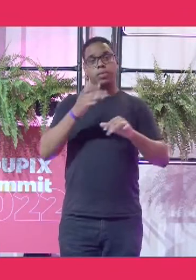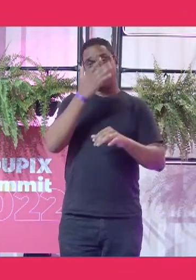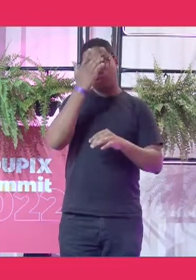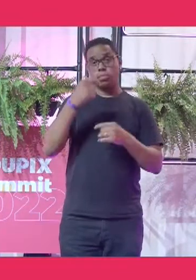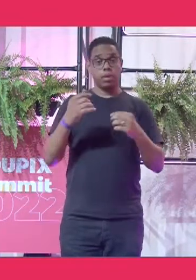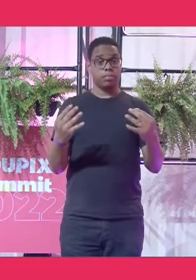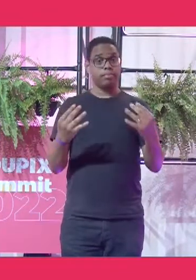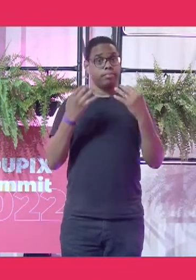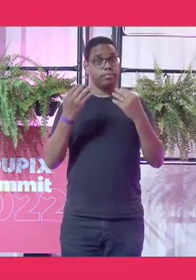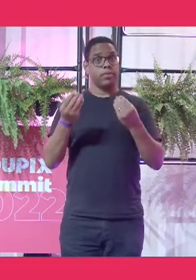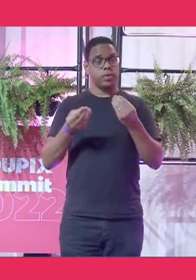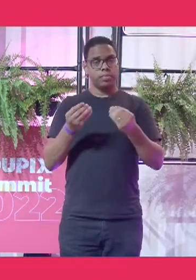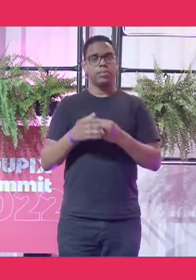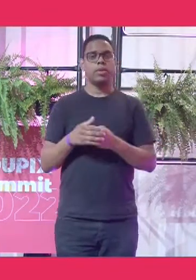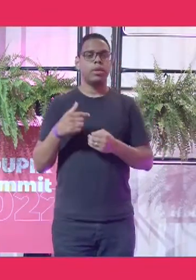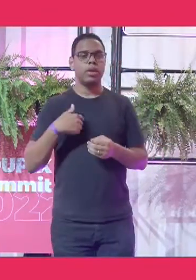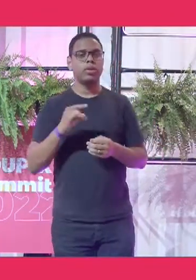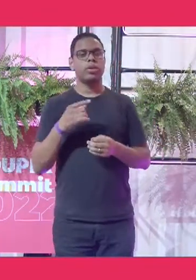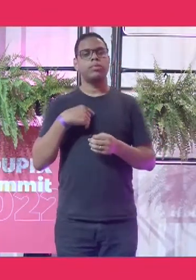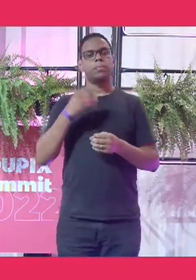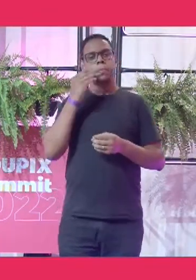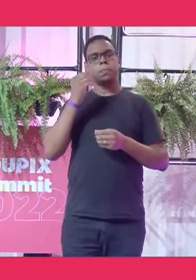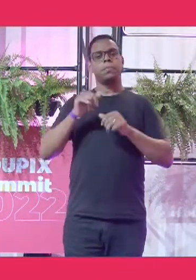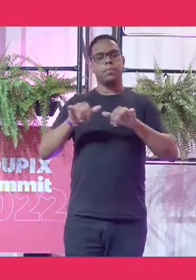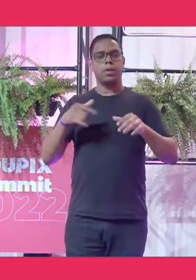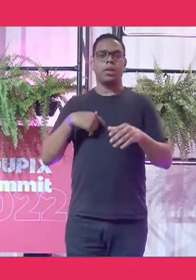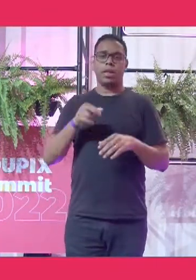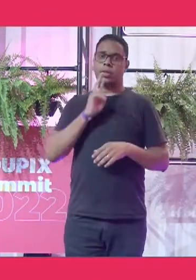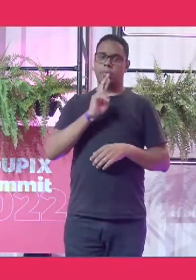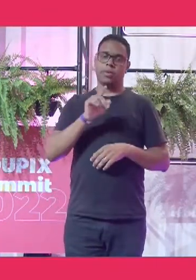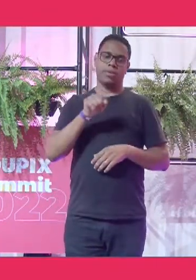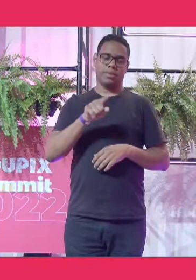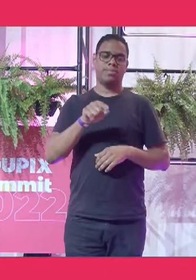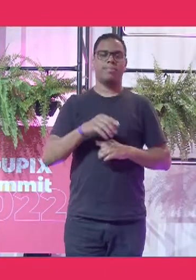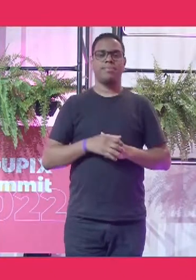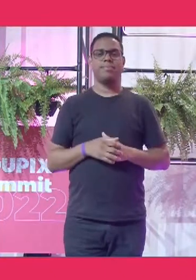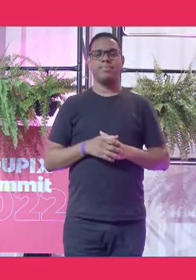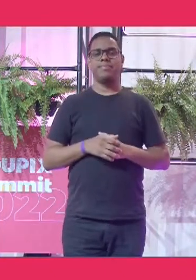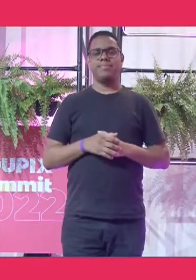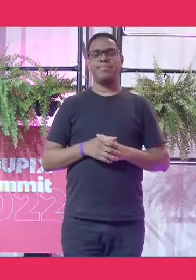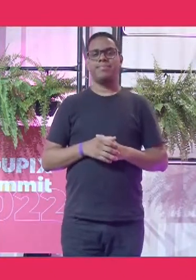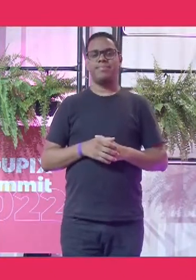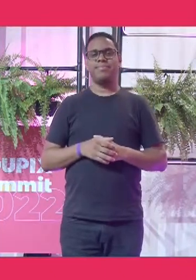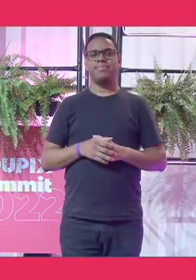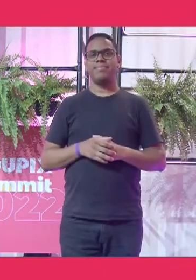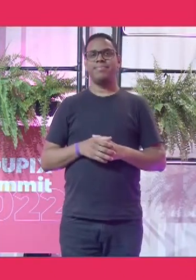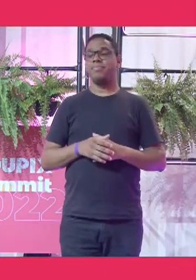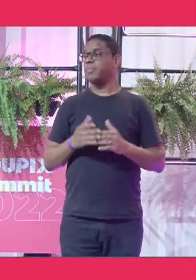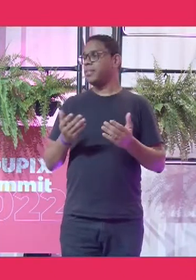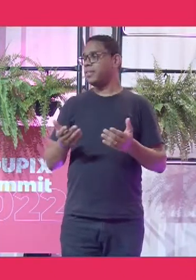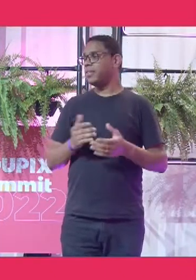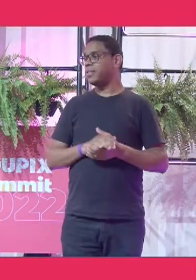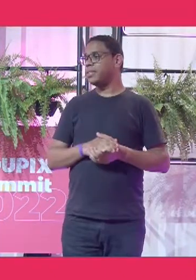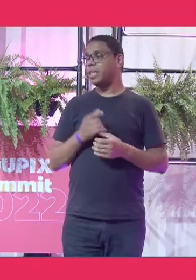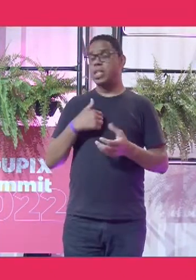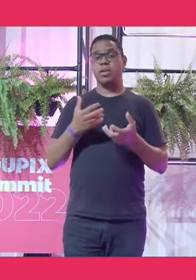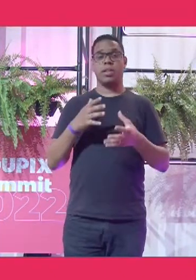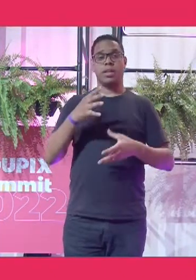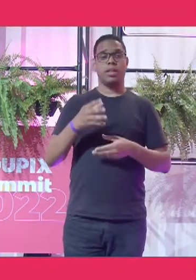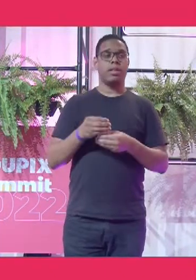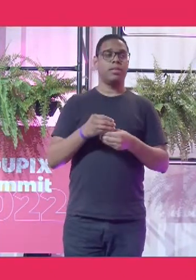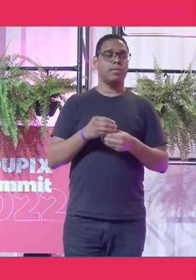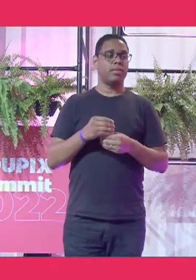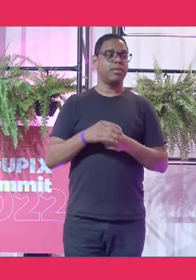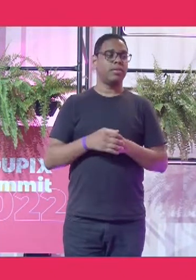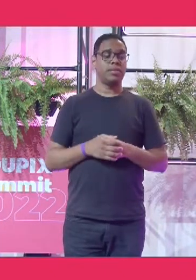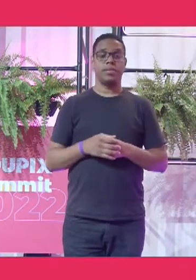ouvir dessa forma, e eu só desisti. Daí, essa é a resposta. Bom, gente, era isso. Eu queria completar um negocinho. Por